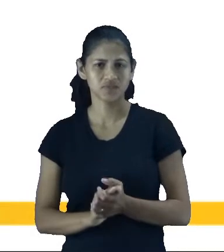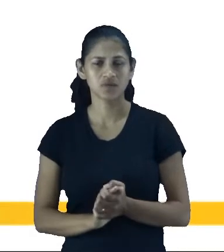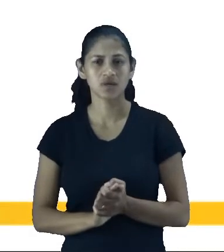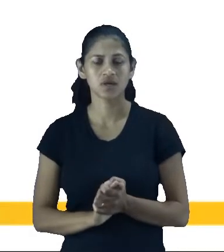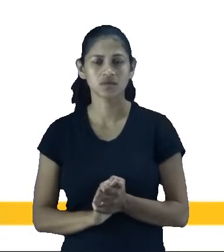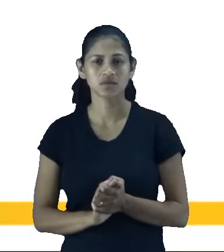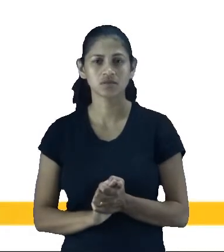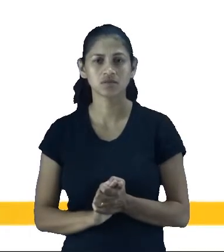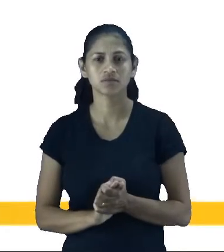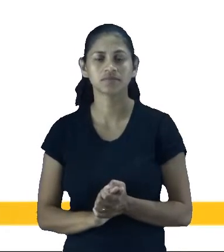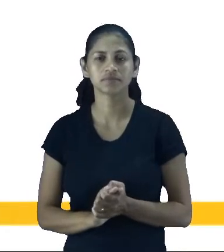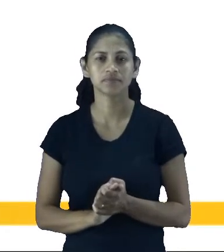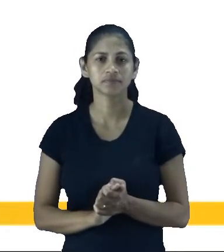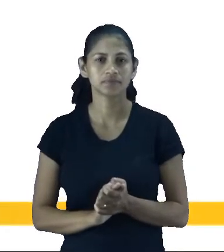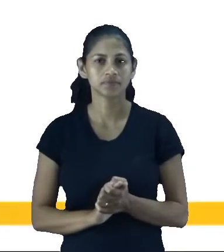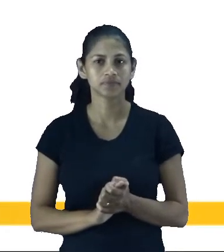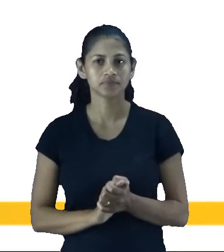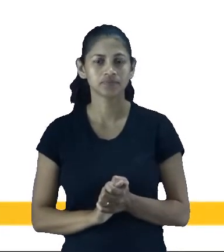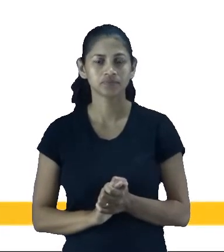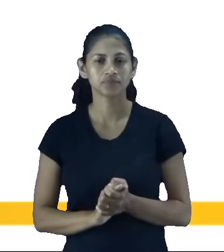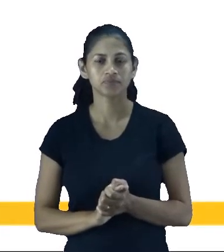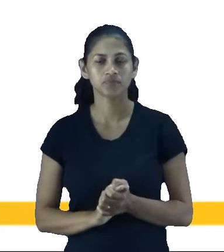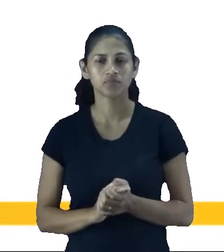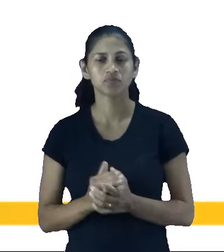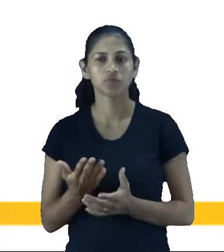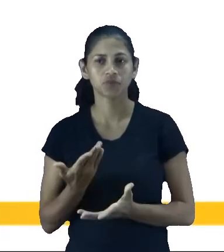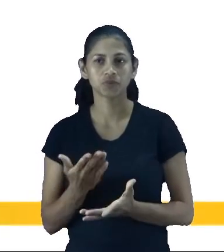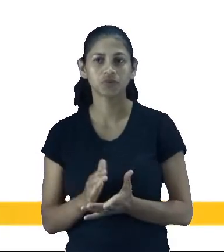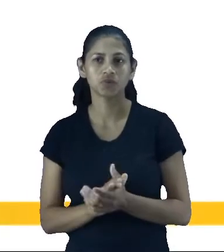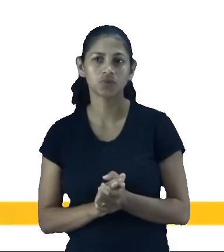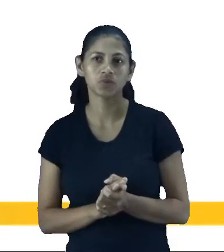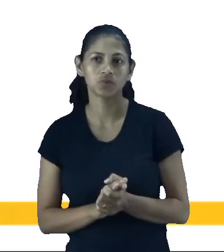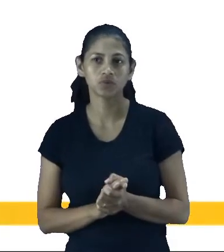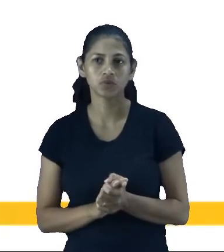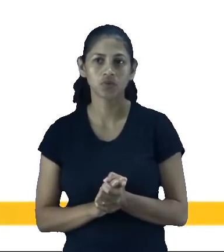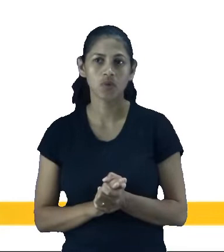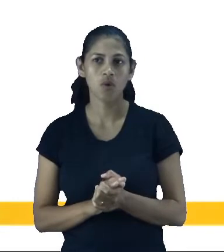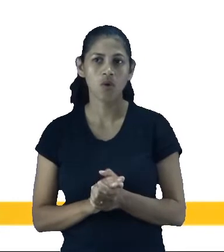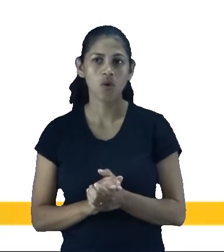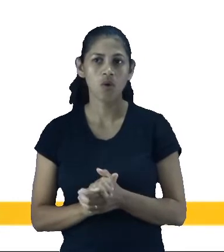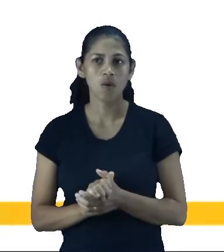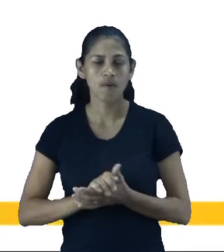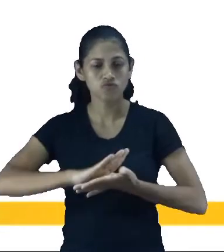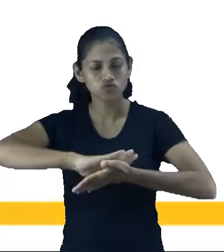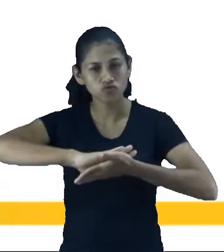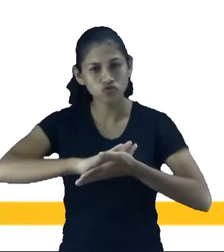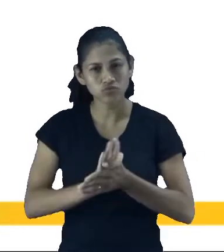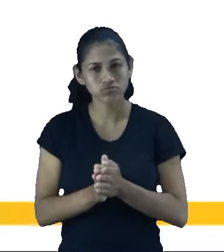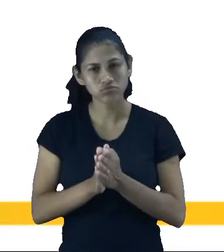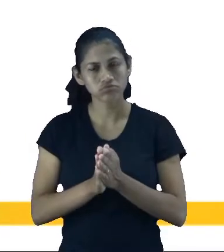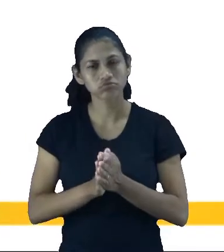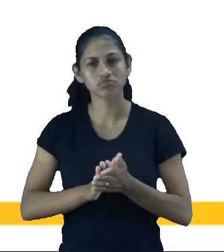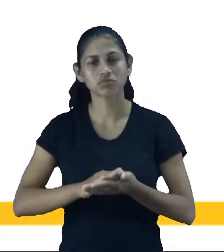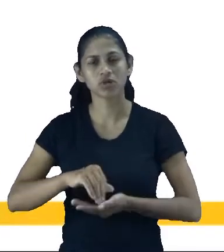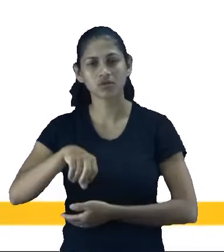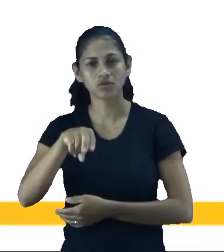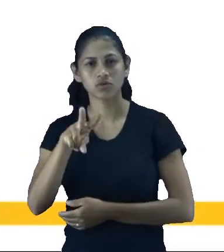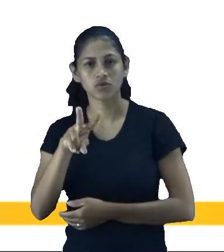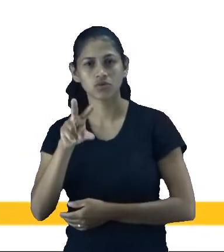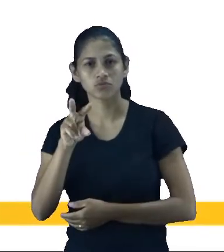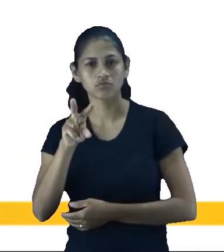bagaceira portuguesa, a aguardente derivada do bagaço da uva. Alguns pratos portugueses também